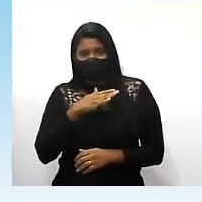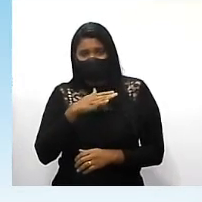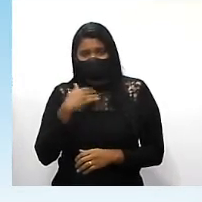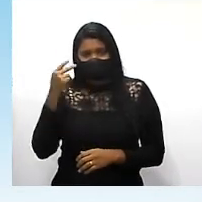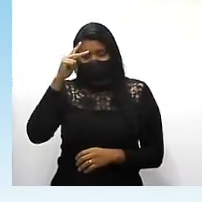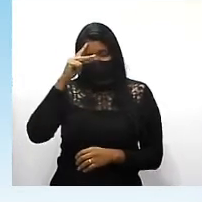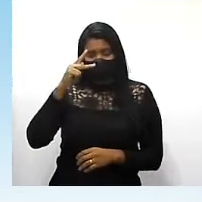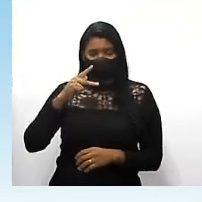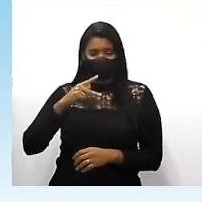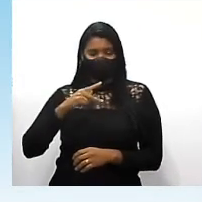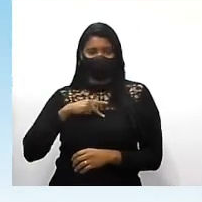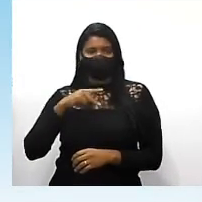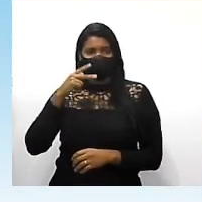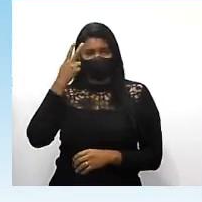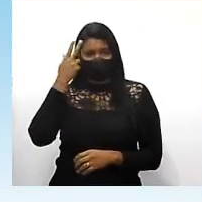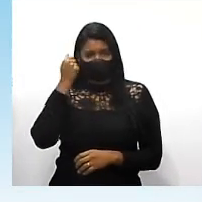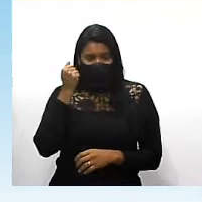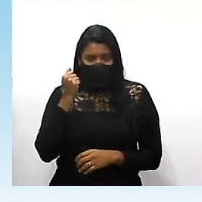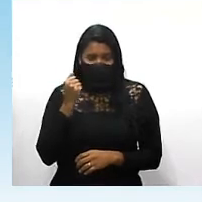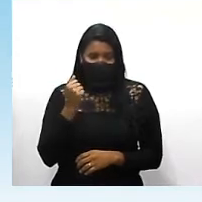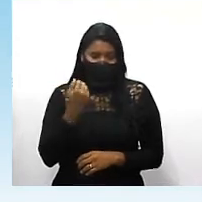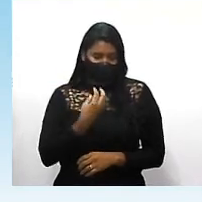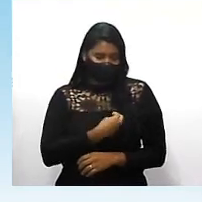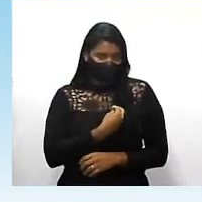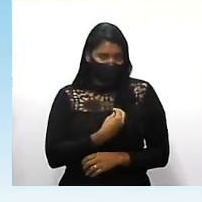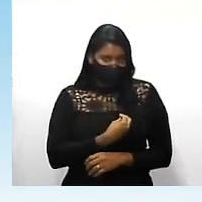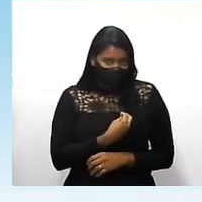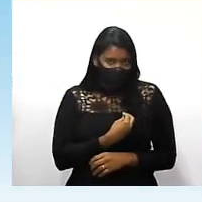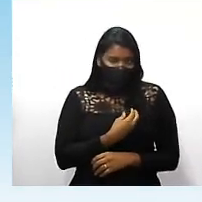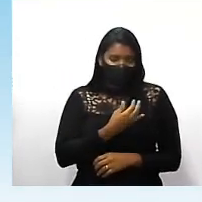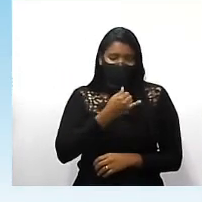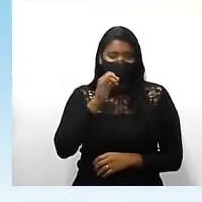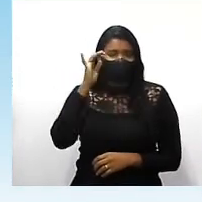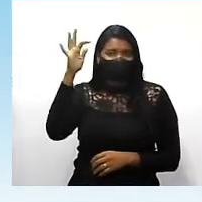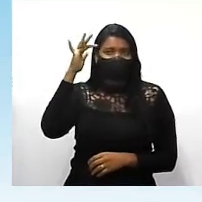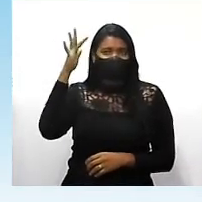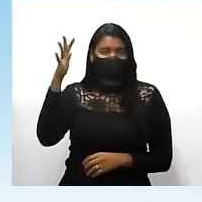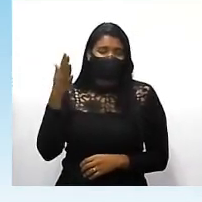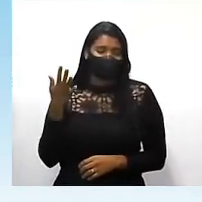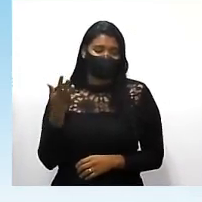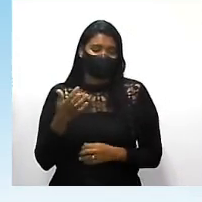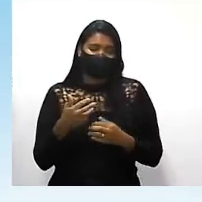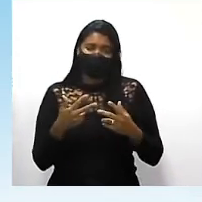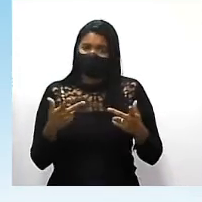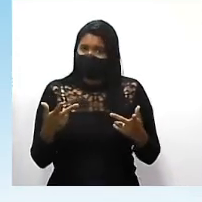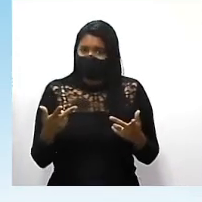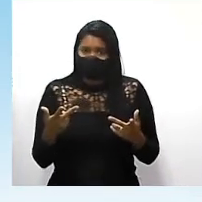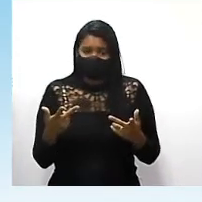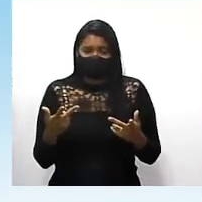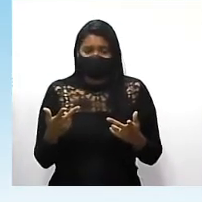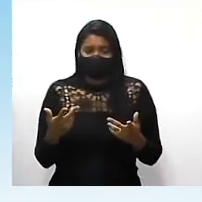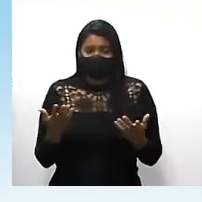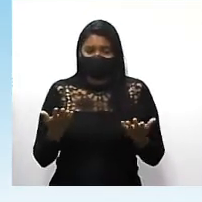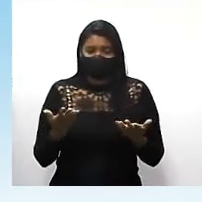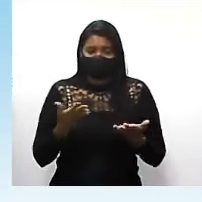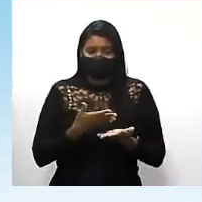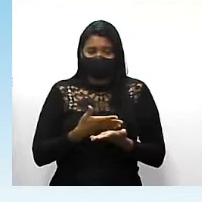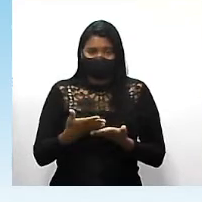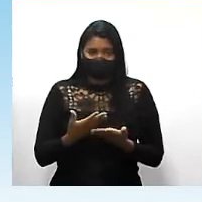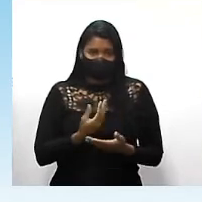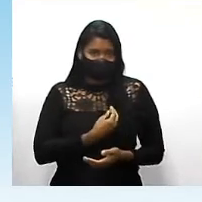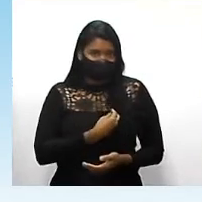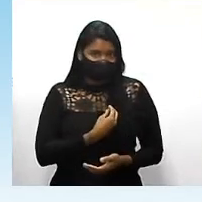quando se fala em relação à vida, você tem que imaginar que existem várias definições de que quando começa a